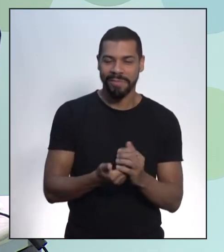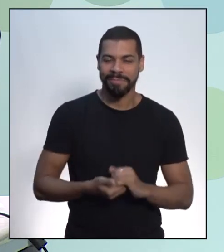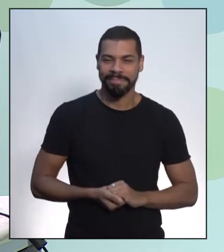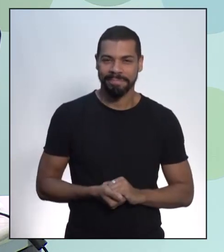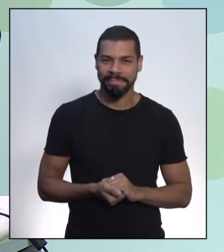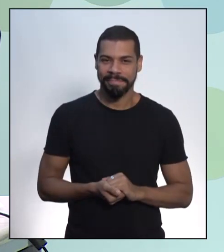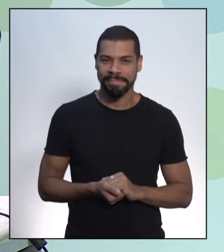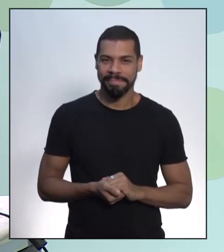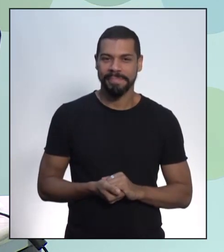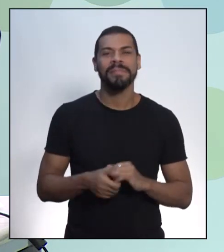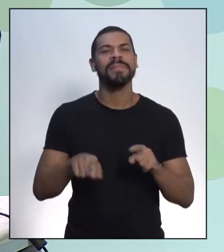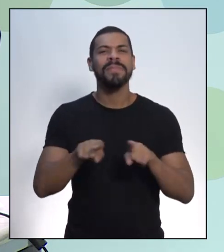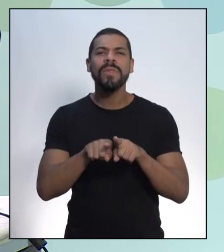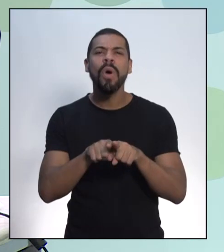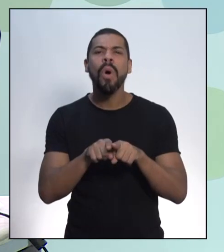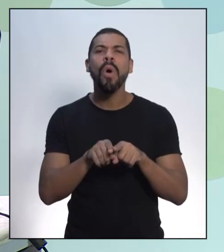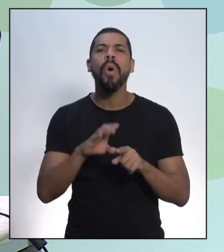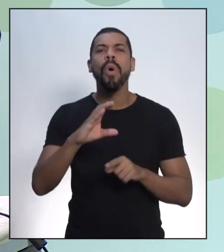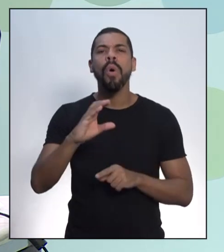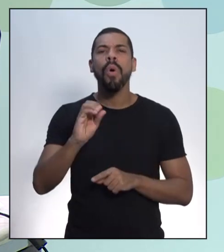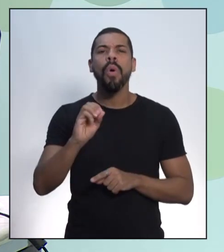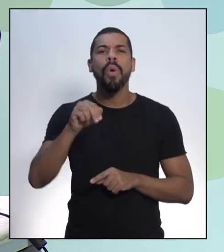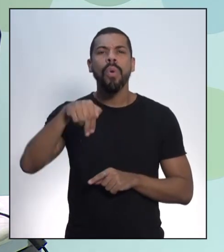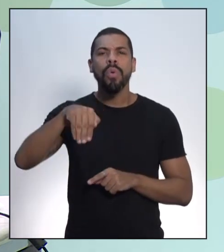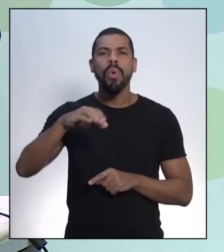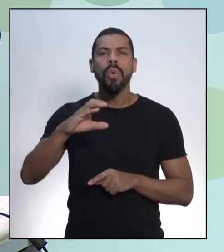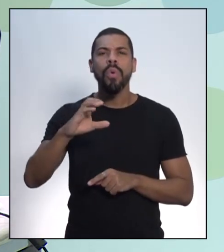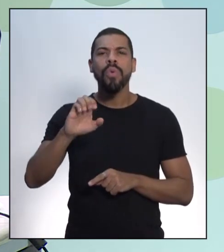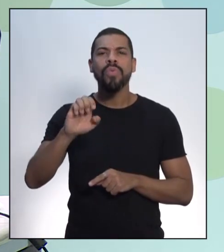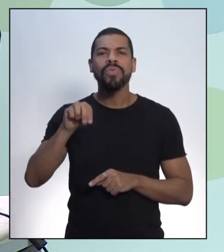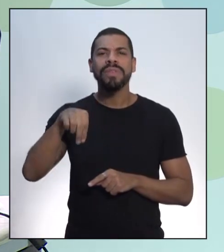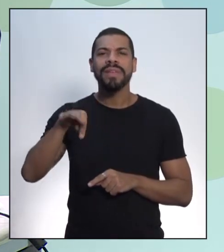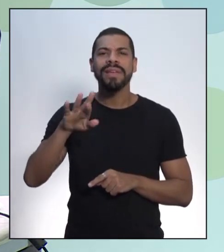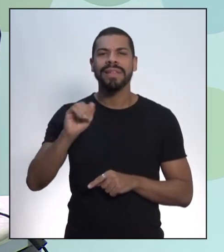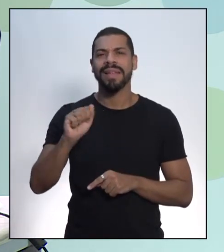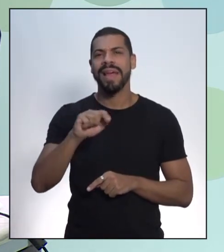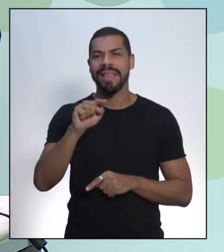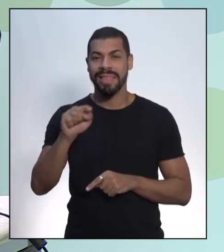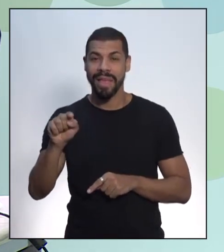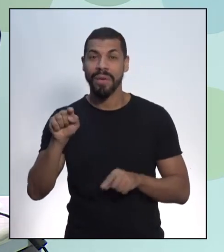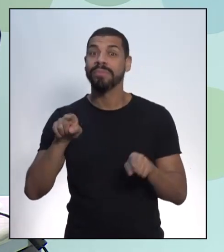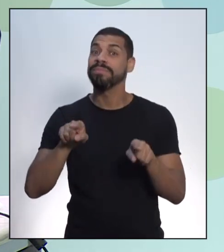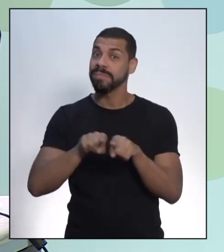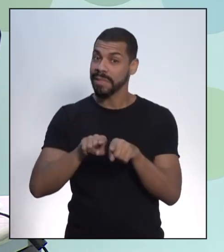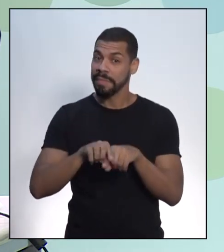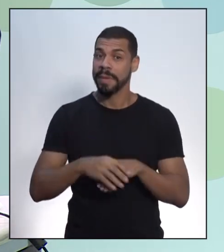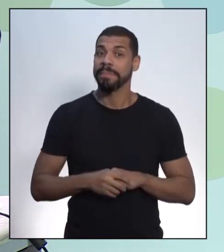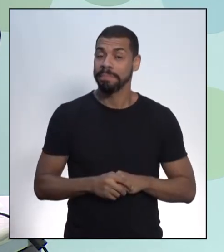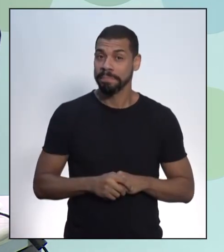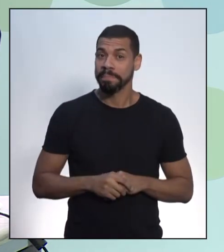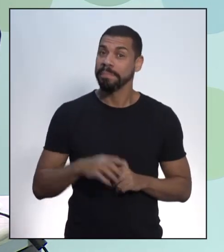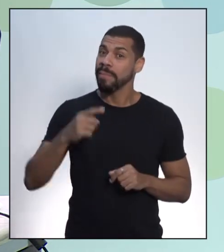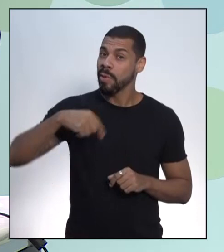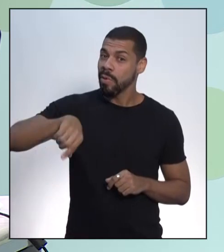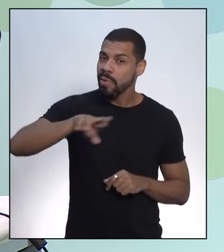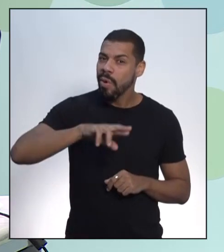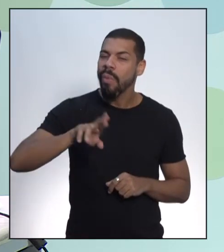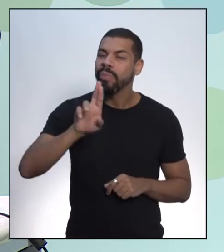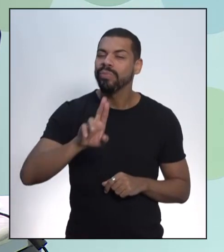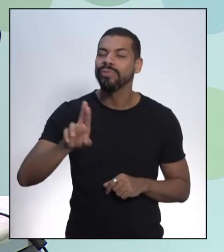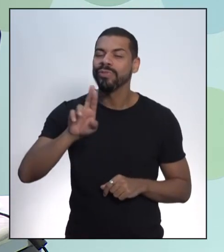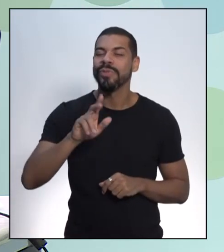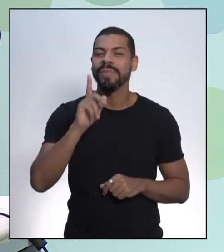trabalhando o quê? Com concentração, né? E desses componentes que nós utilizamos no tratamento da